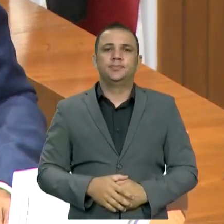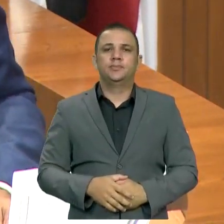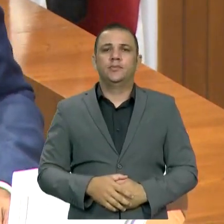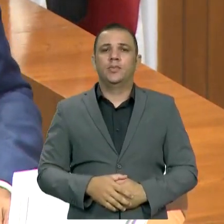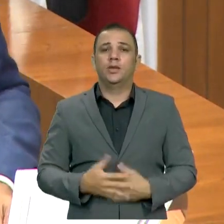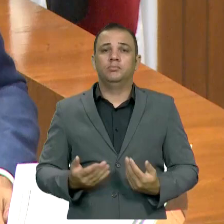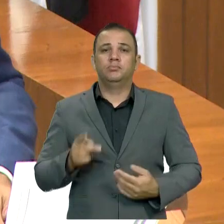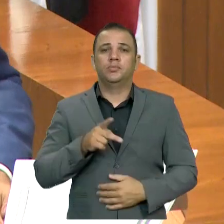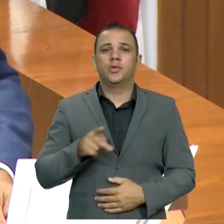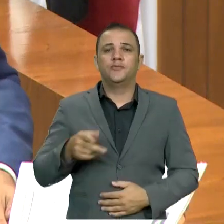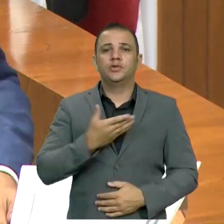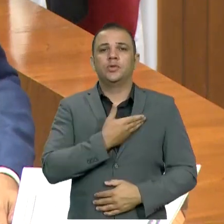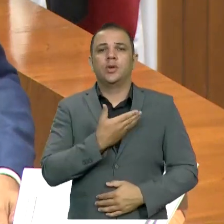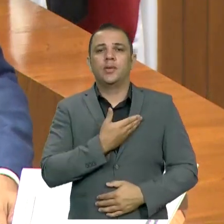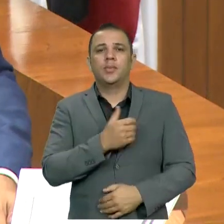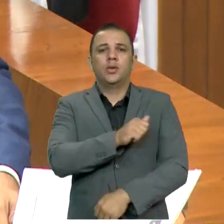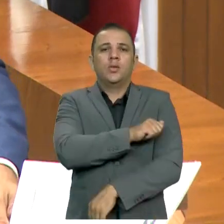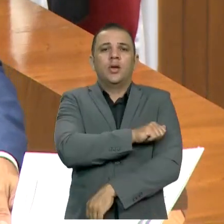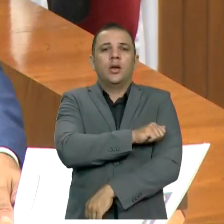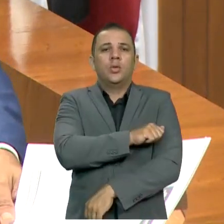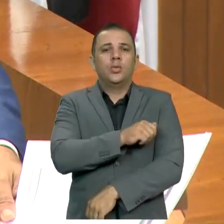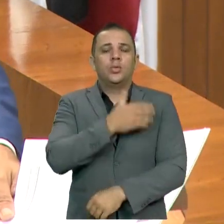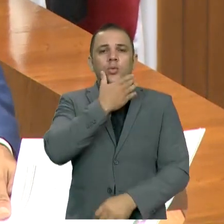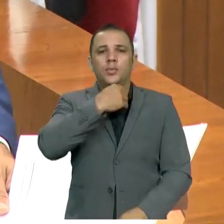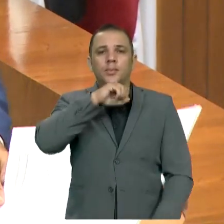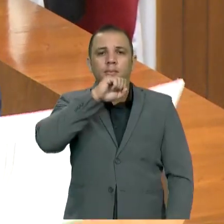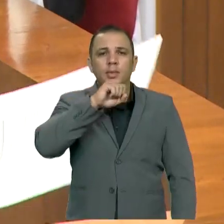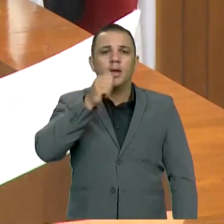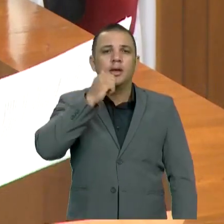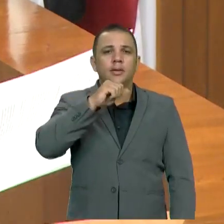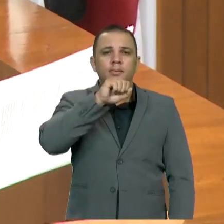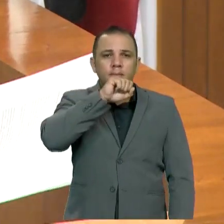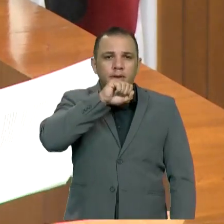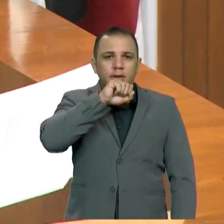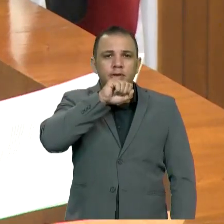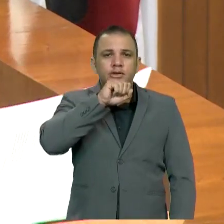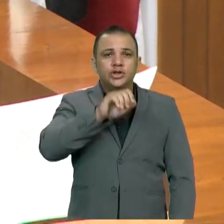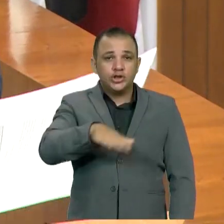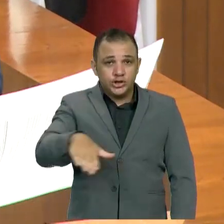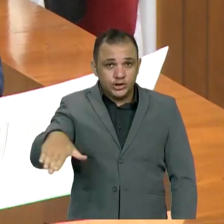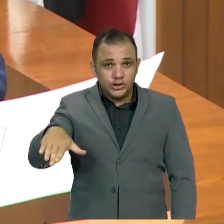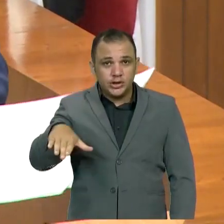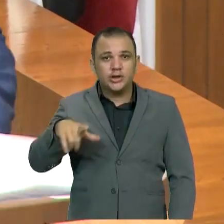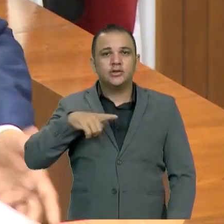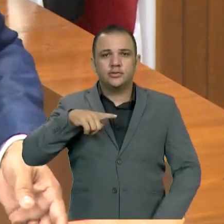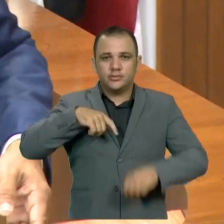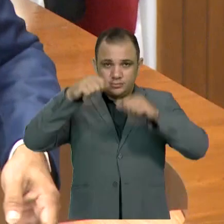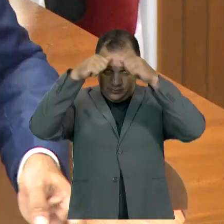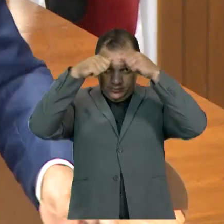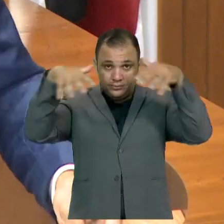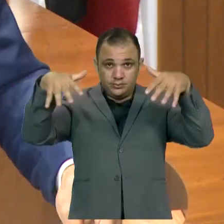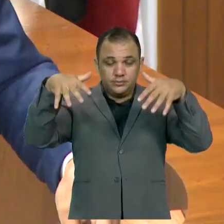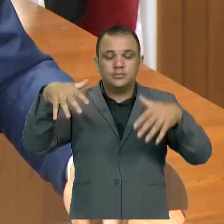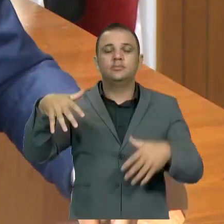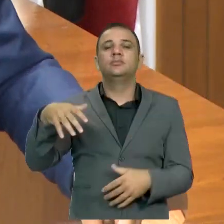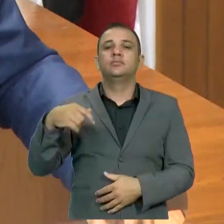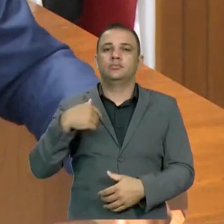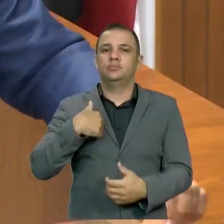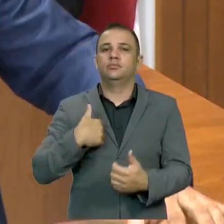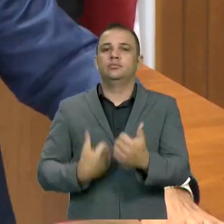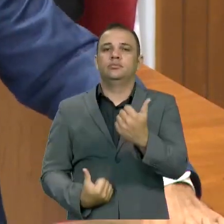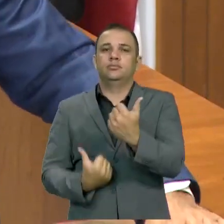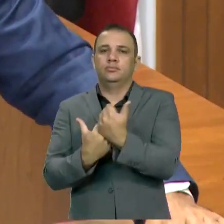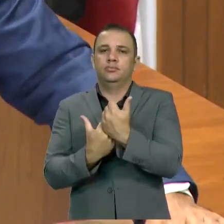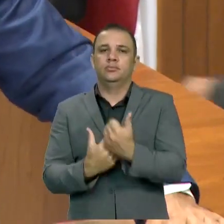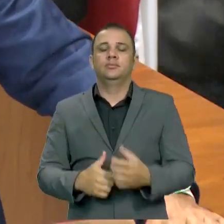amigos, alunos, pais, mães de crianças com autismo, contem com o professor e deputado Hélito